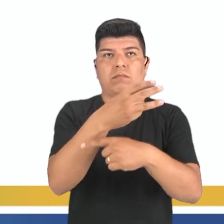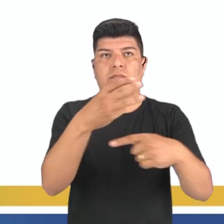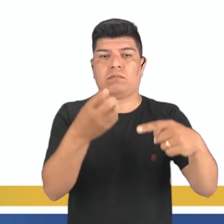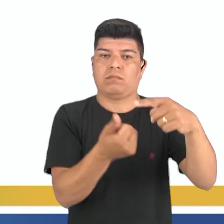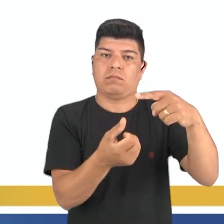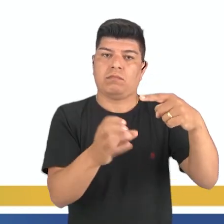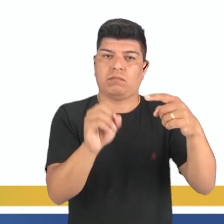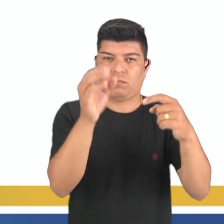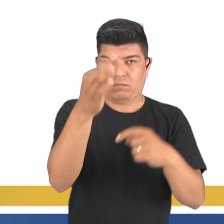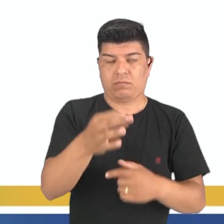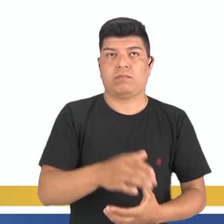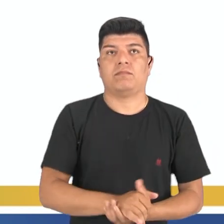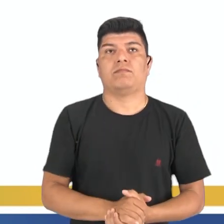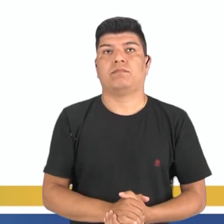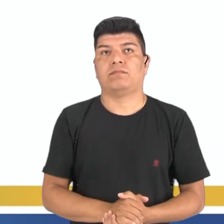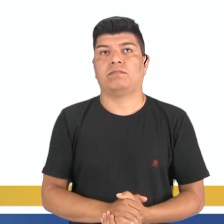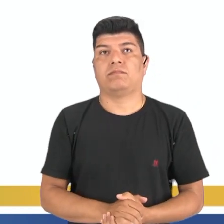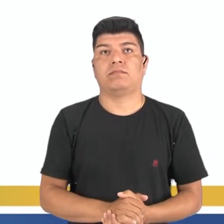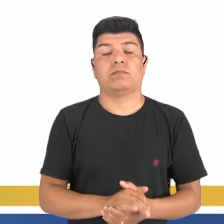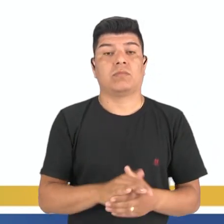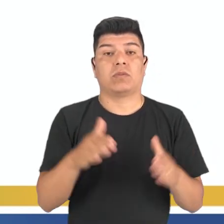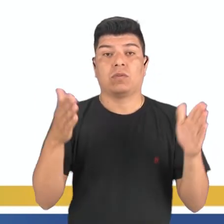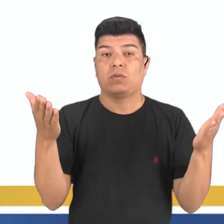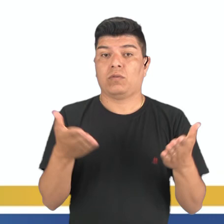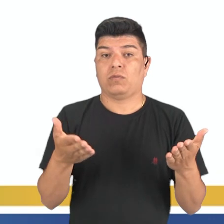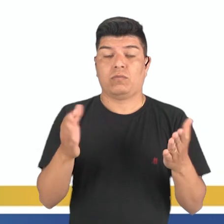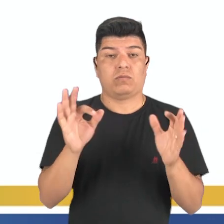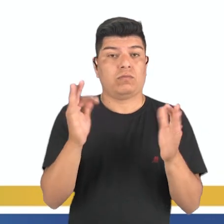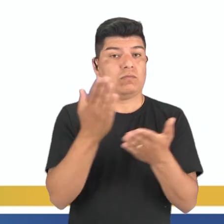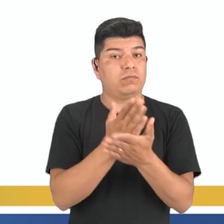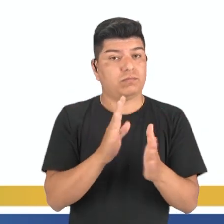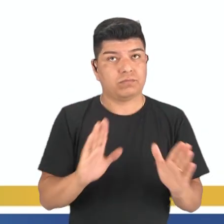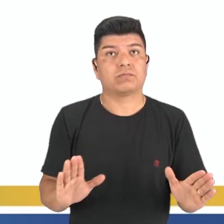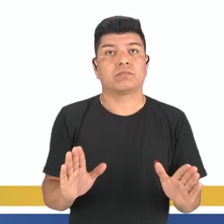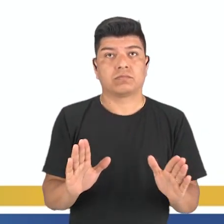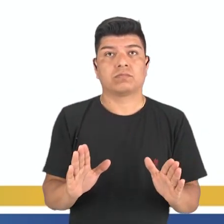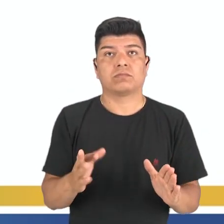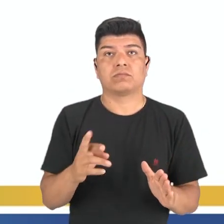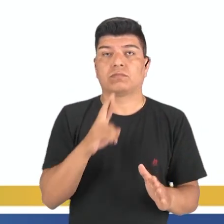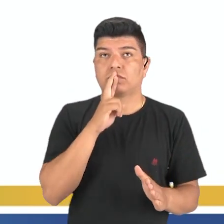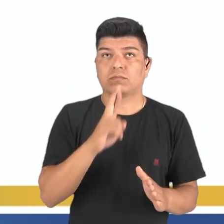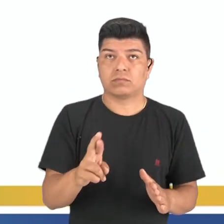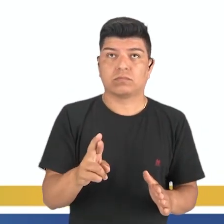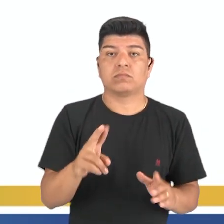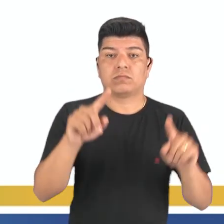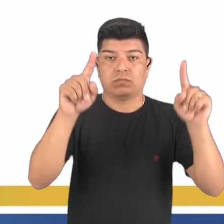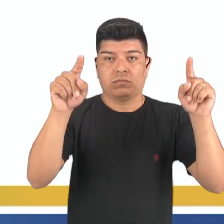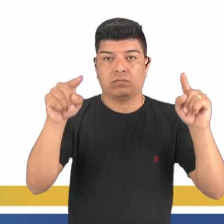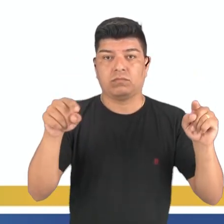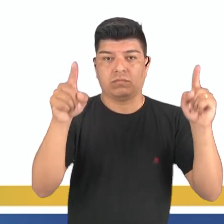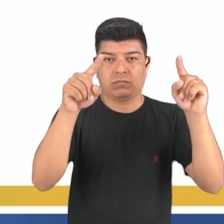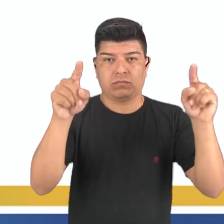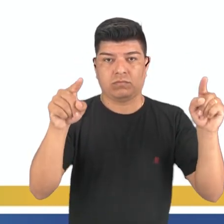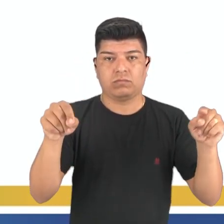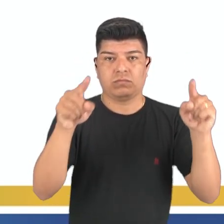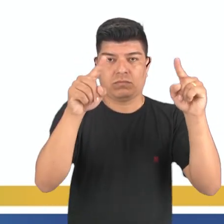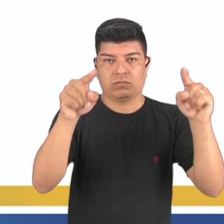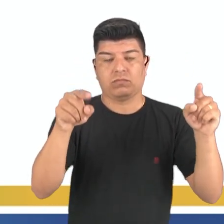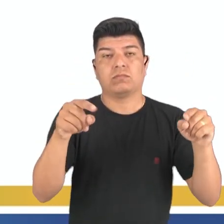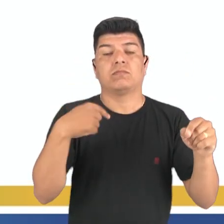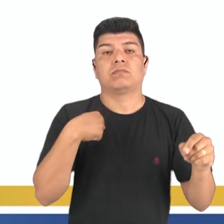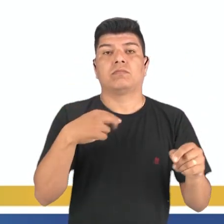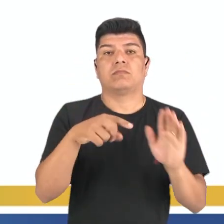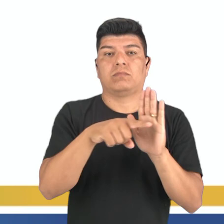53/60, certinho? E por hoje encerramos por aqui. Resolvemos expressões numéricas que trabalham a adição e